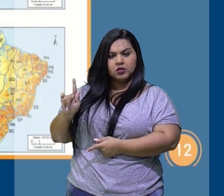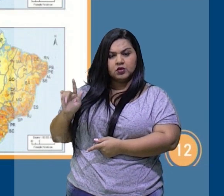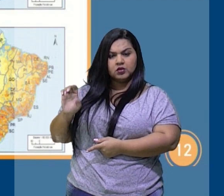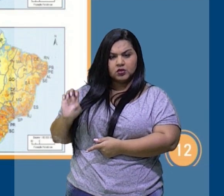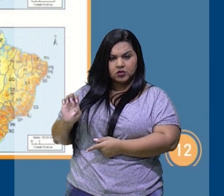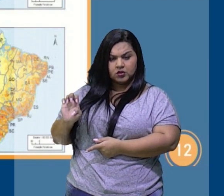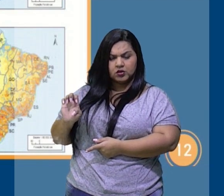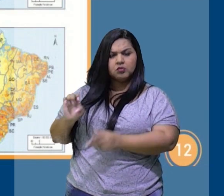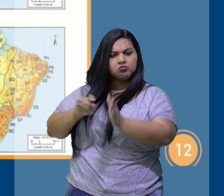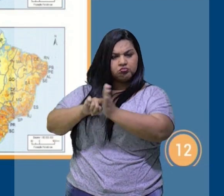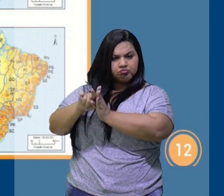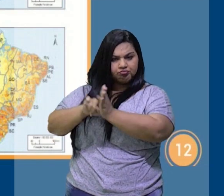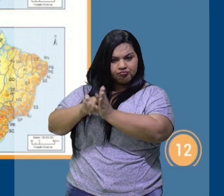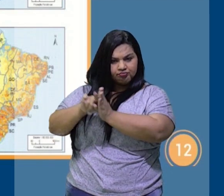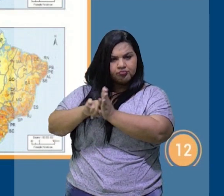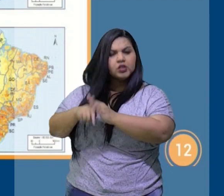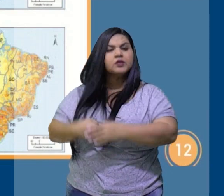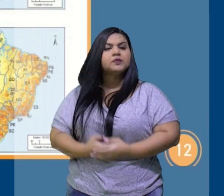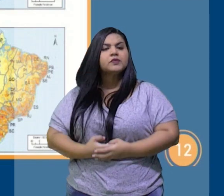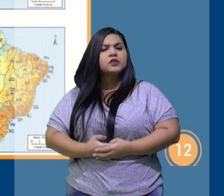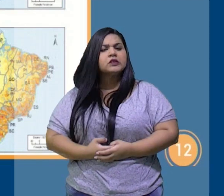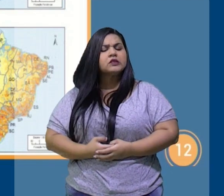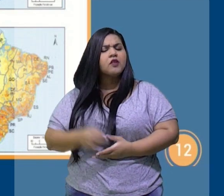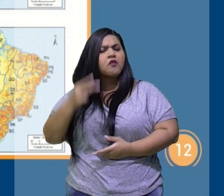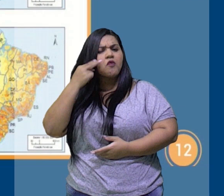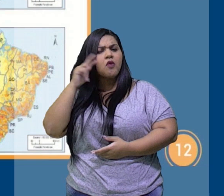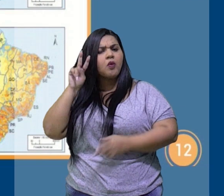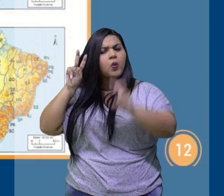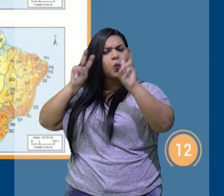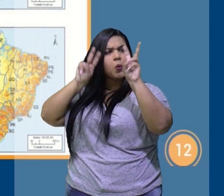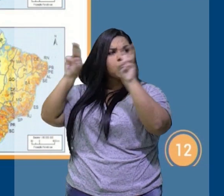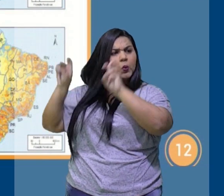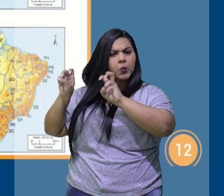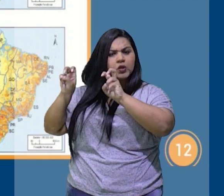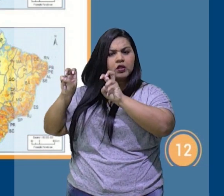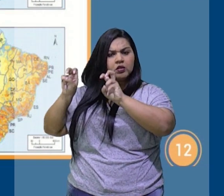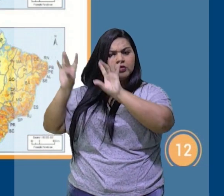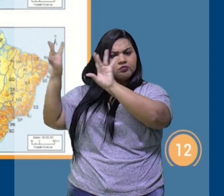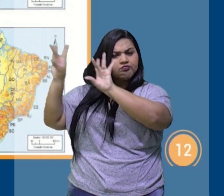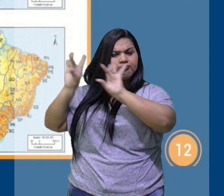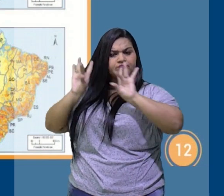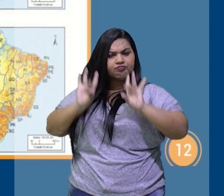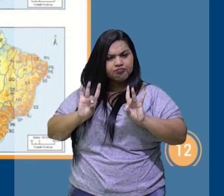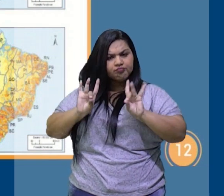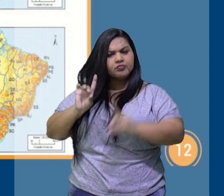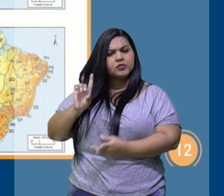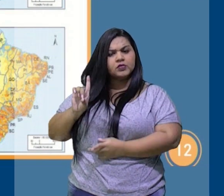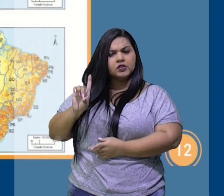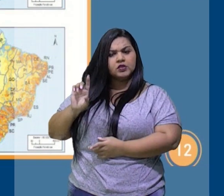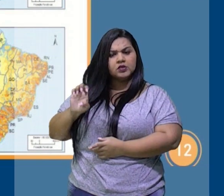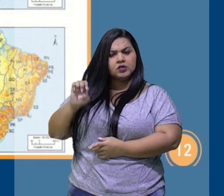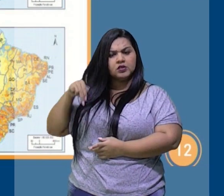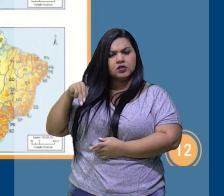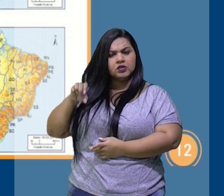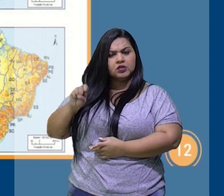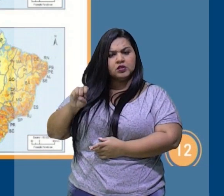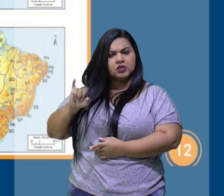olha, densidade demográfica. Então, eu já sei que esse mapa, ele vai me passar as informações sobre